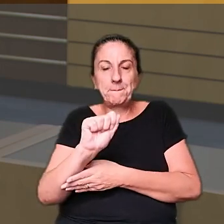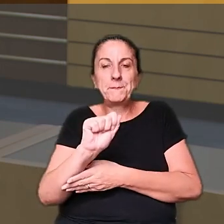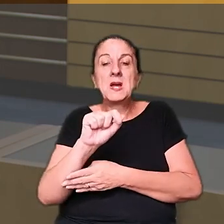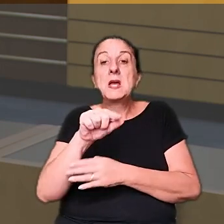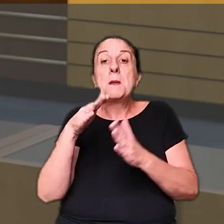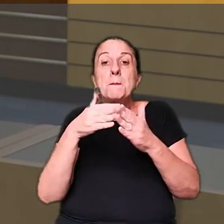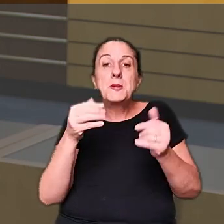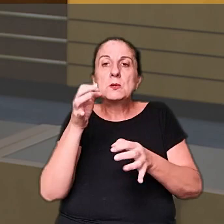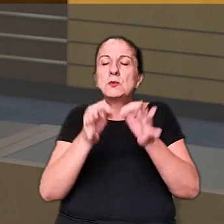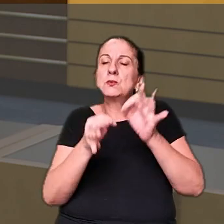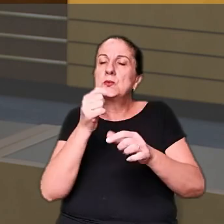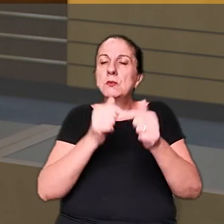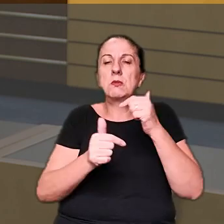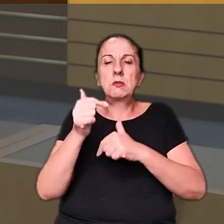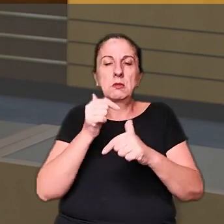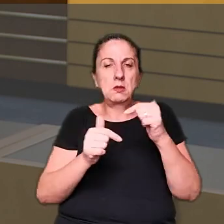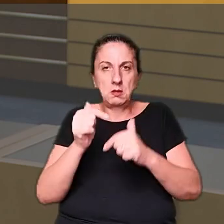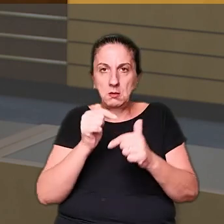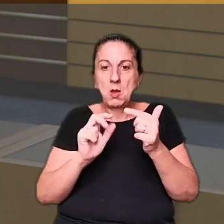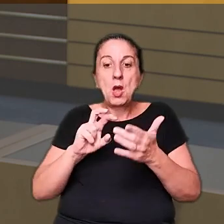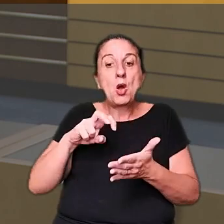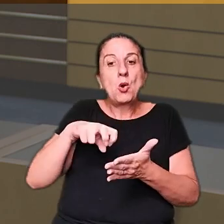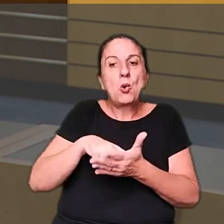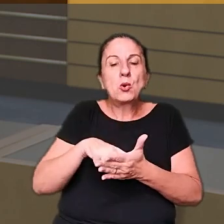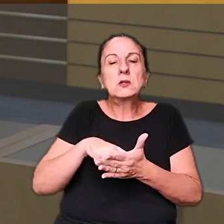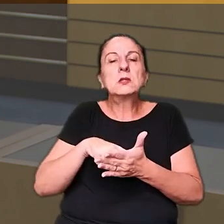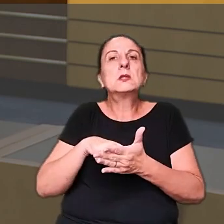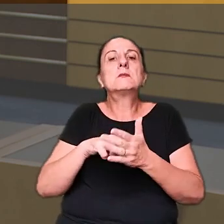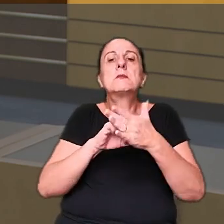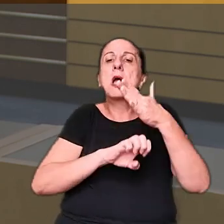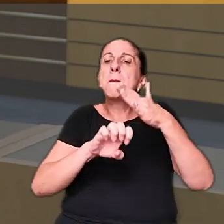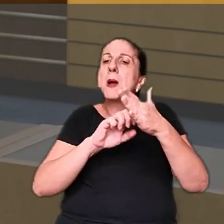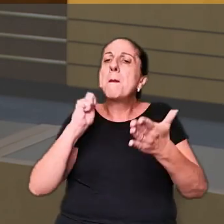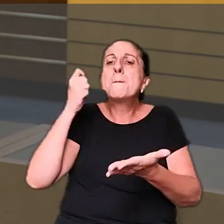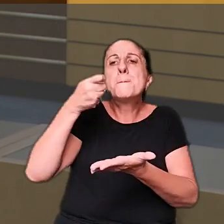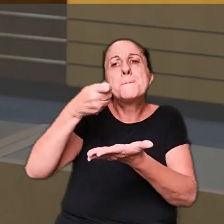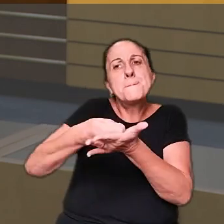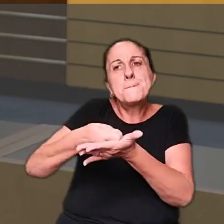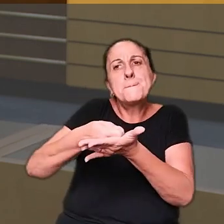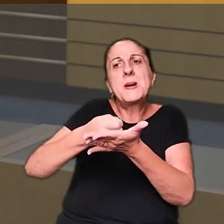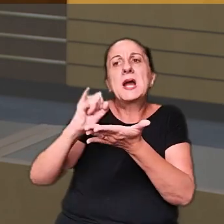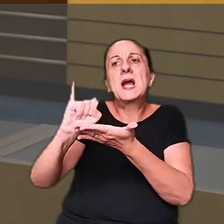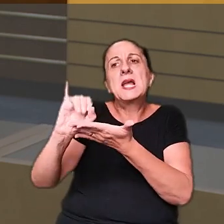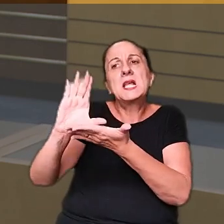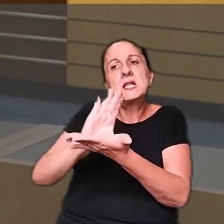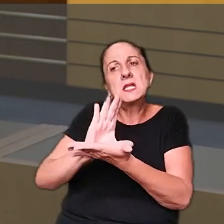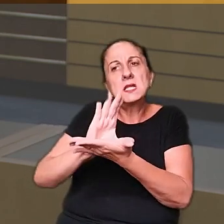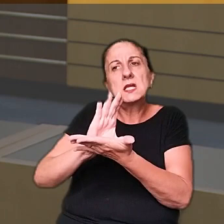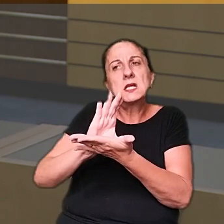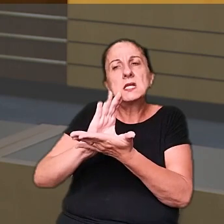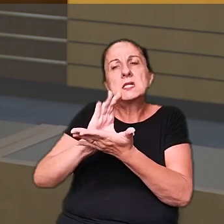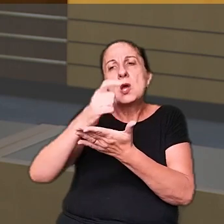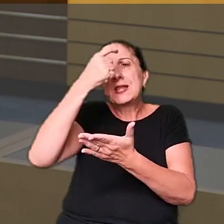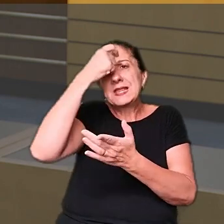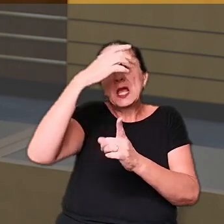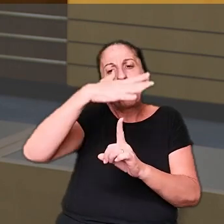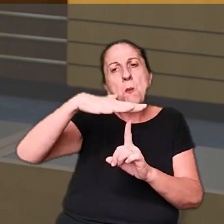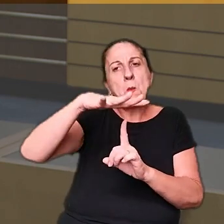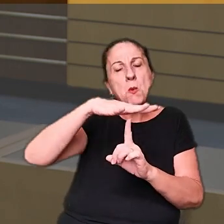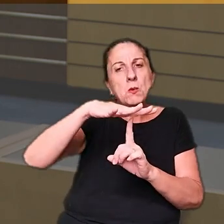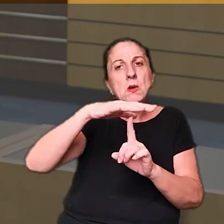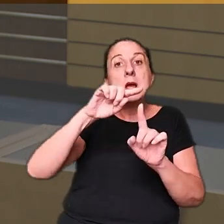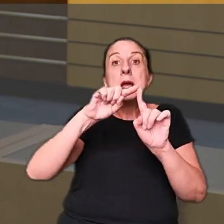CIPA. Sendo assim, ele pediu na Justiça do Trabalho a condenação da empresa ao pagamento de indenização por